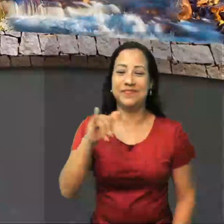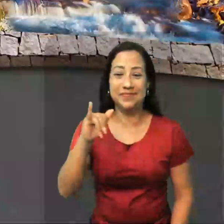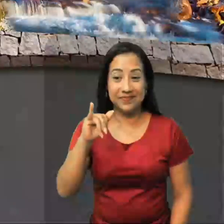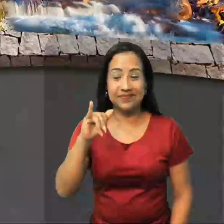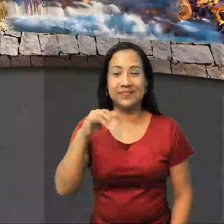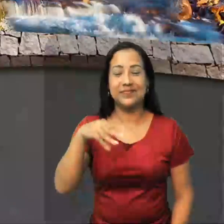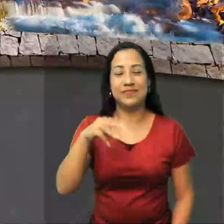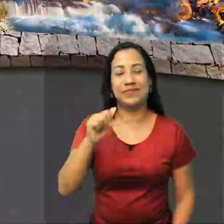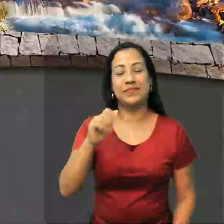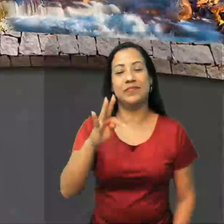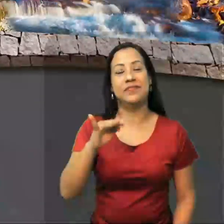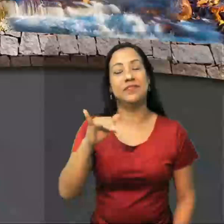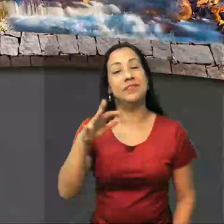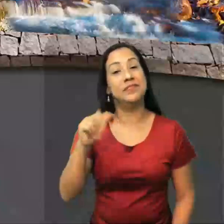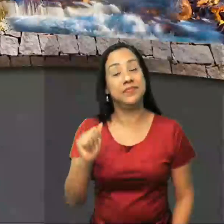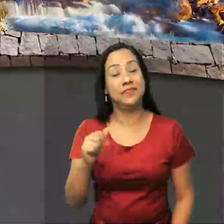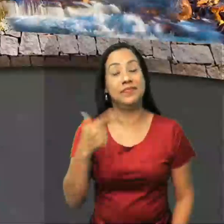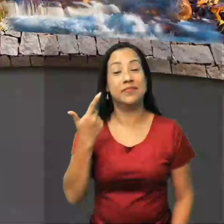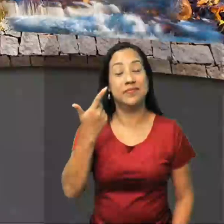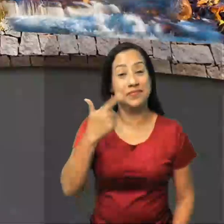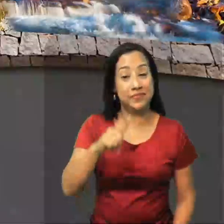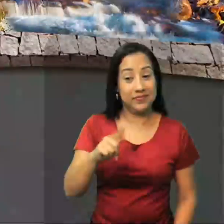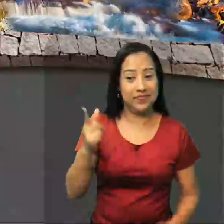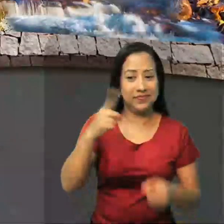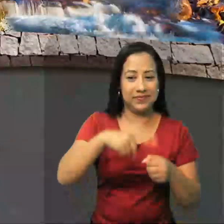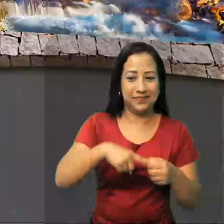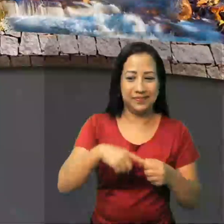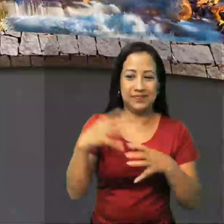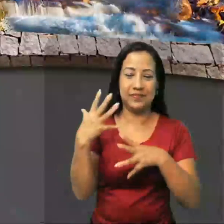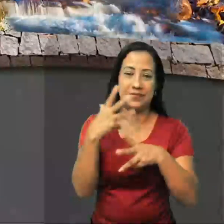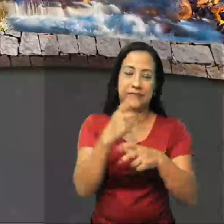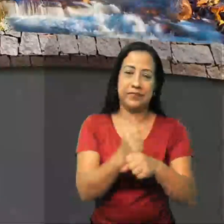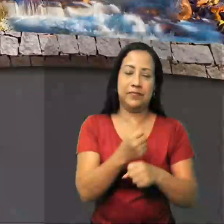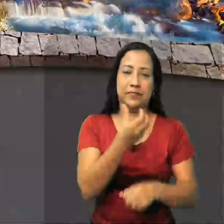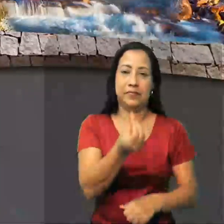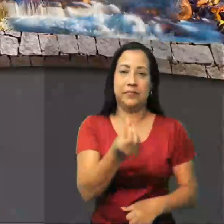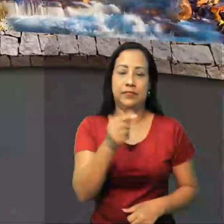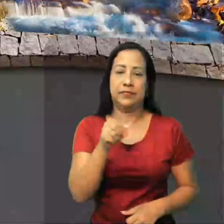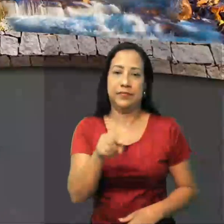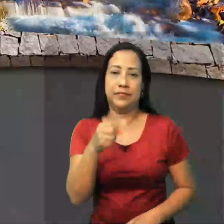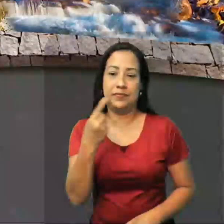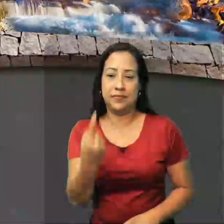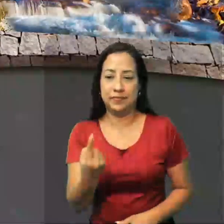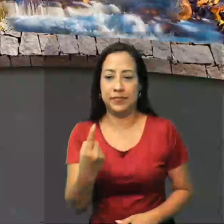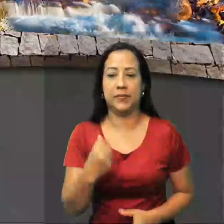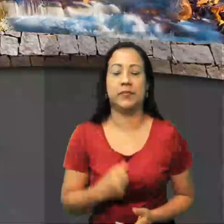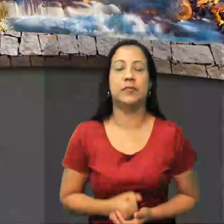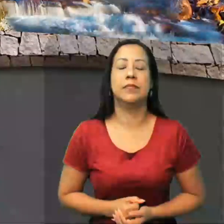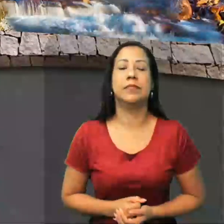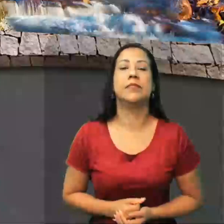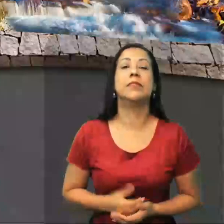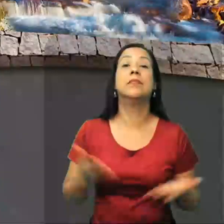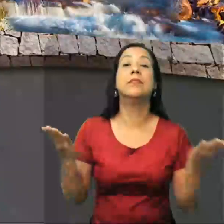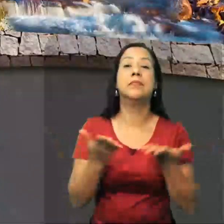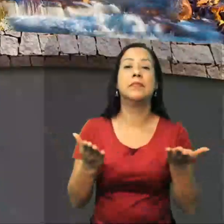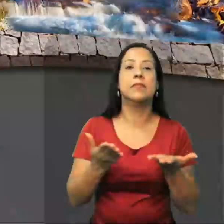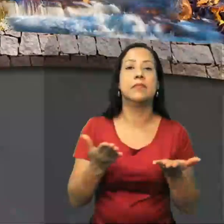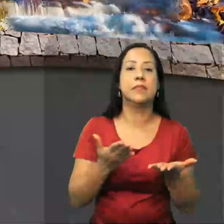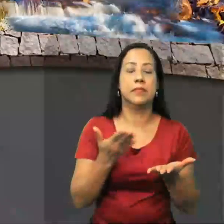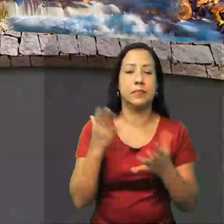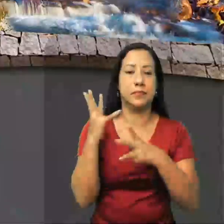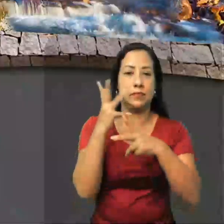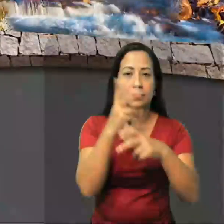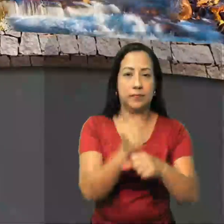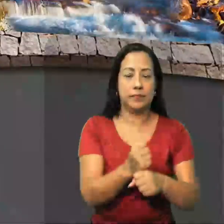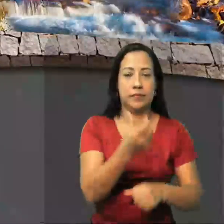volta para a nossa revisão da aula 6.1, ou seja, agora nós vamos para a aula 6.2, que é